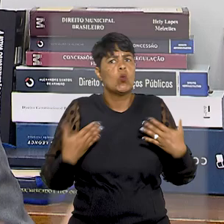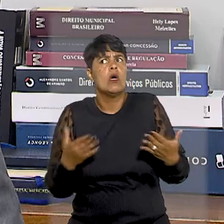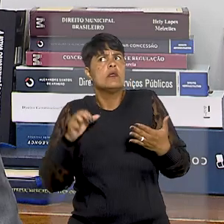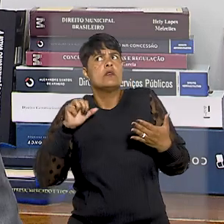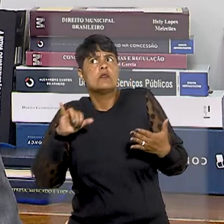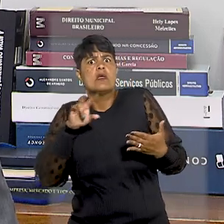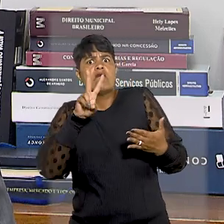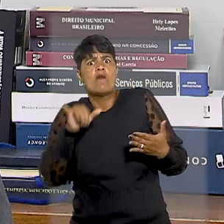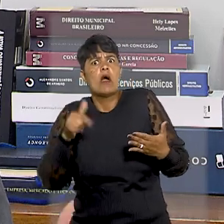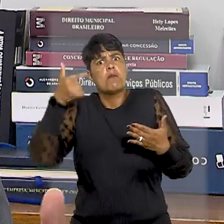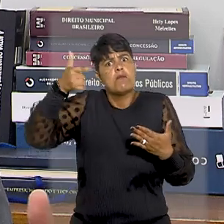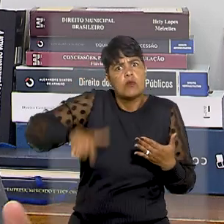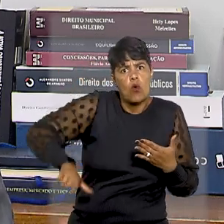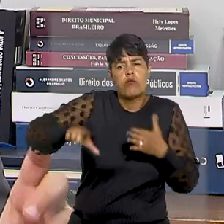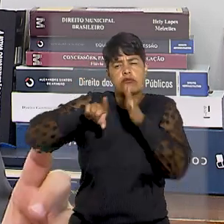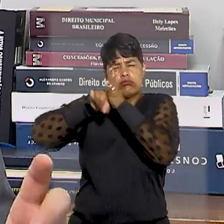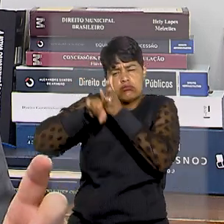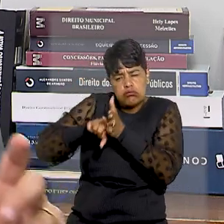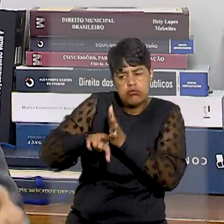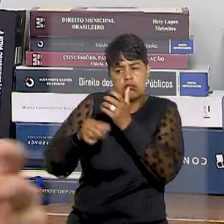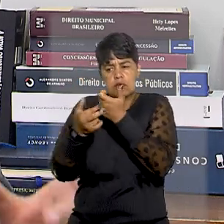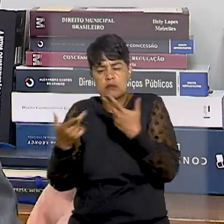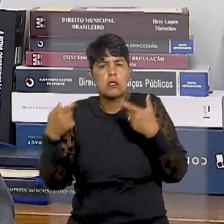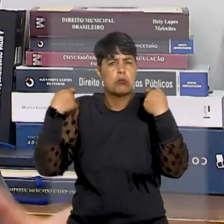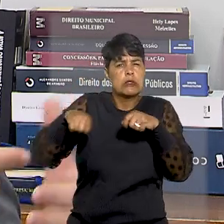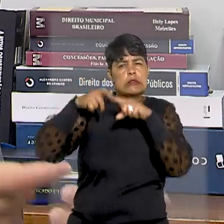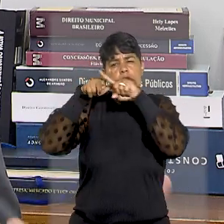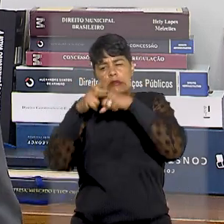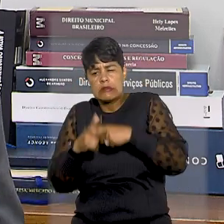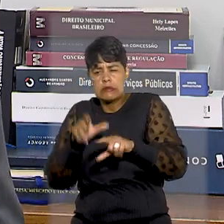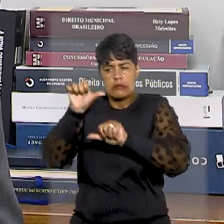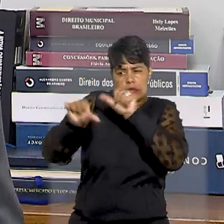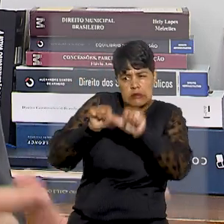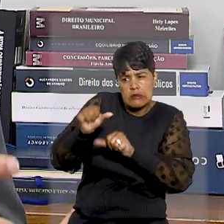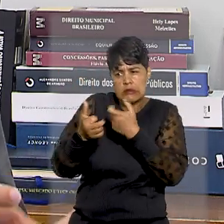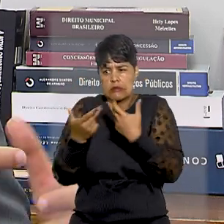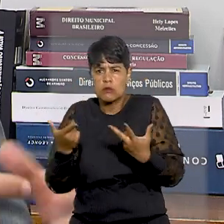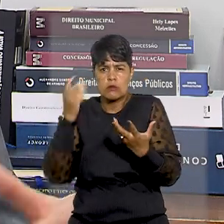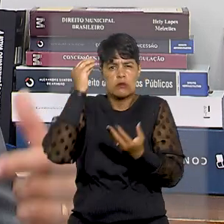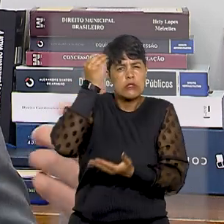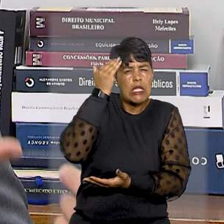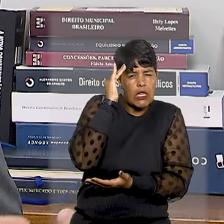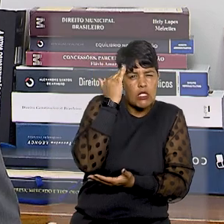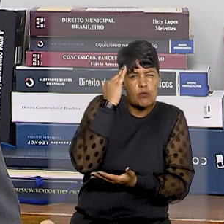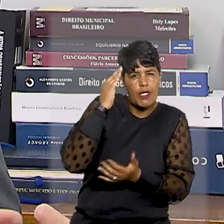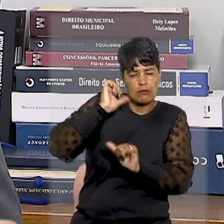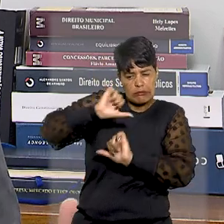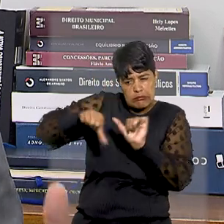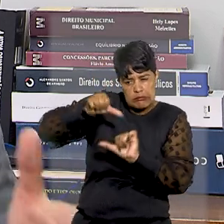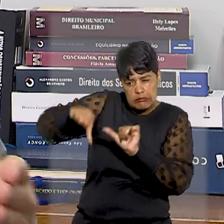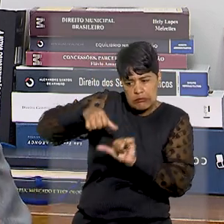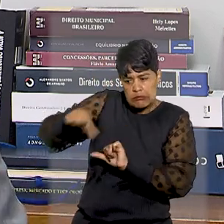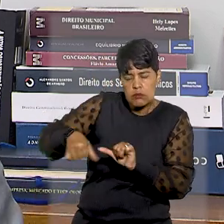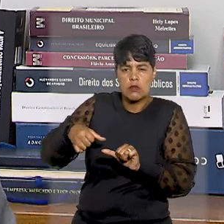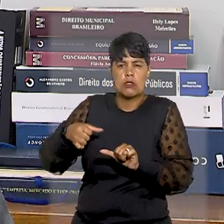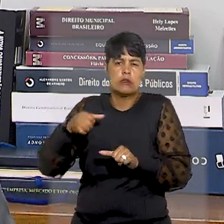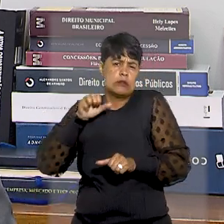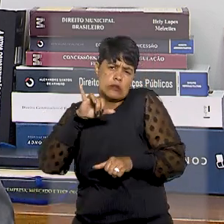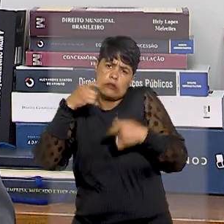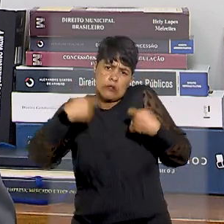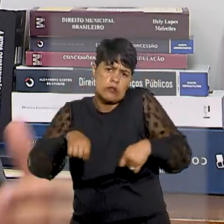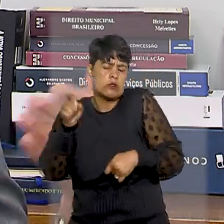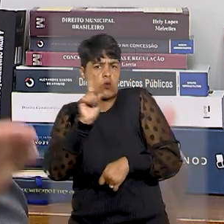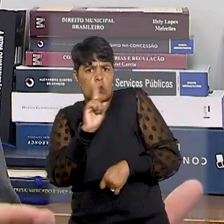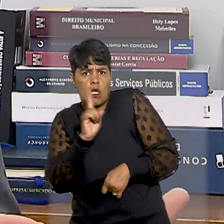se recorrendo de uma determinada matéria se é necessário ou não remodelar aquela tese para melhor adequá aos requisitos de